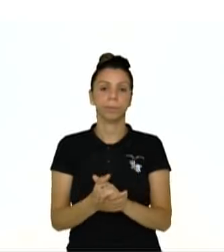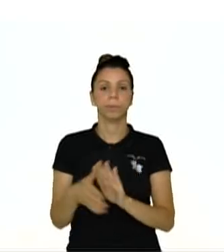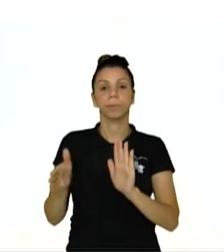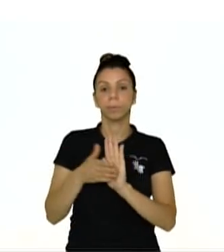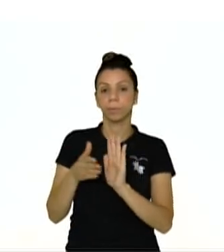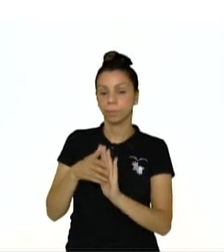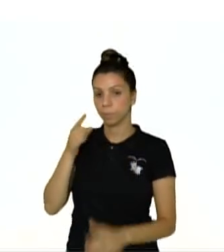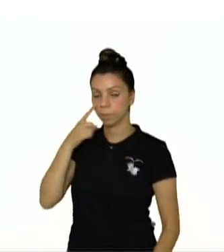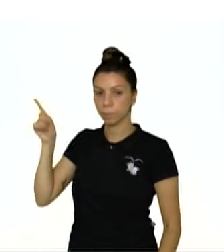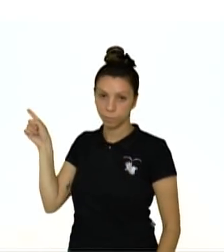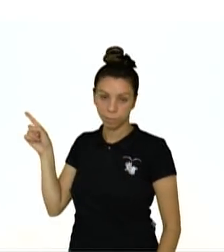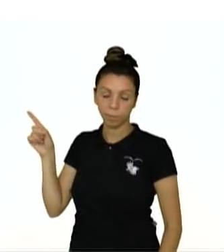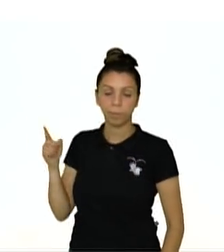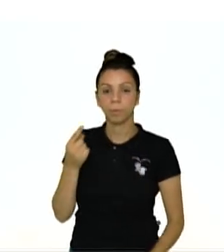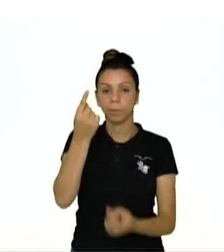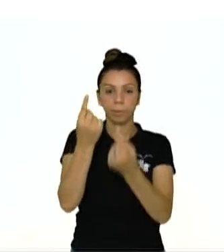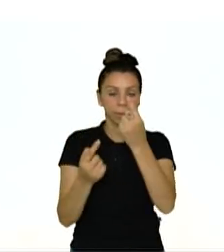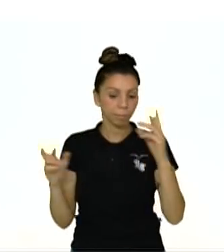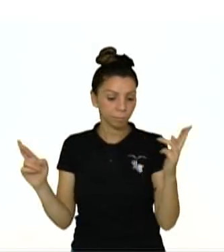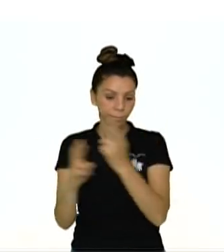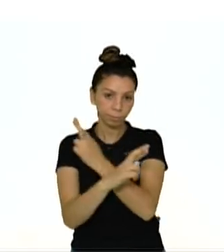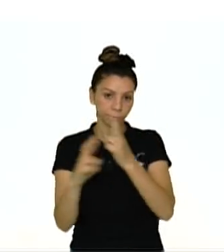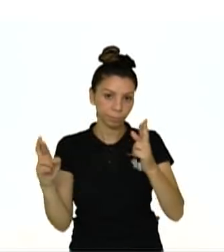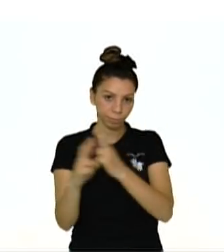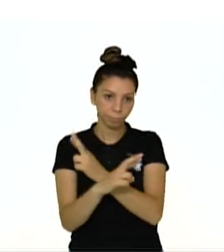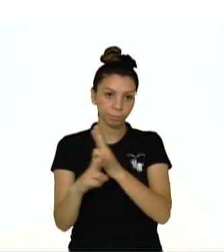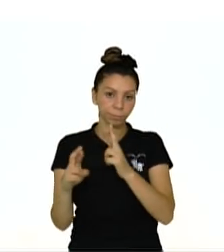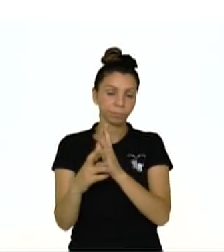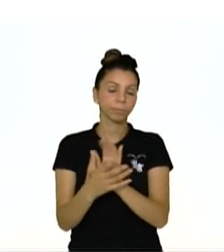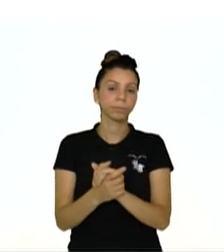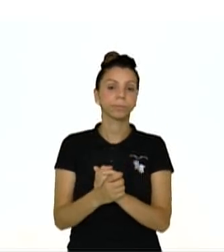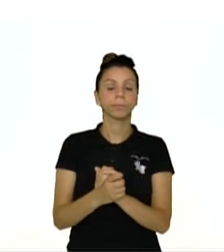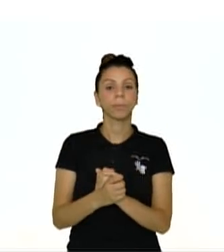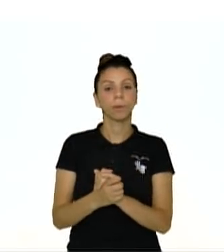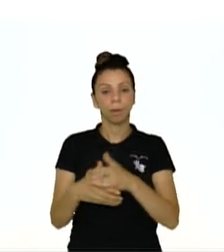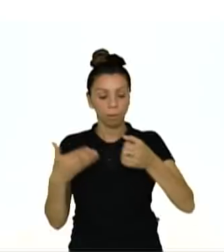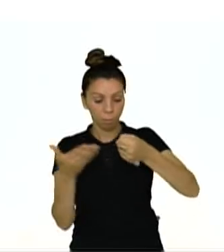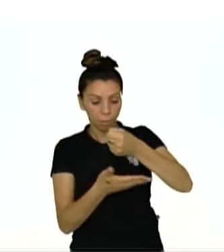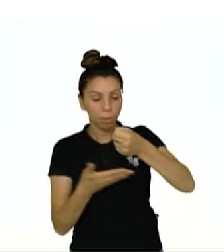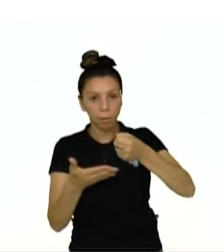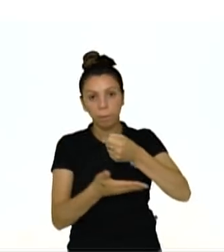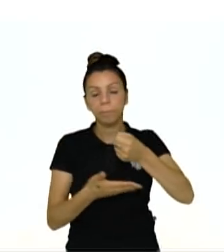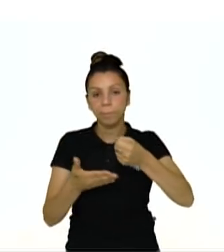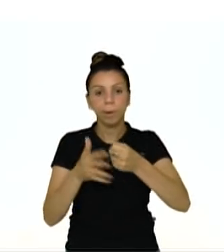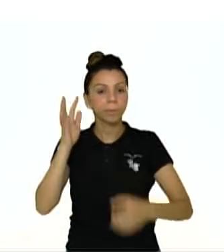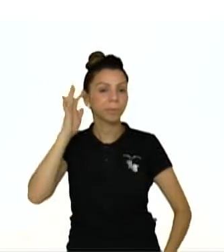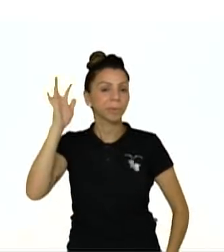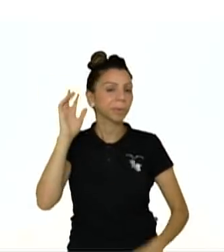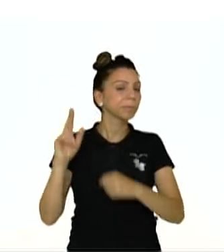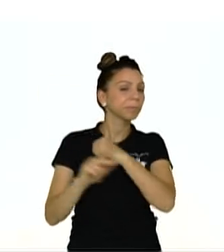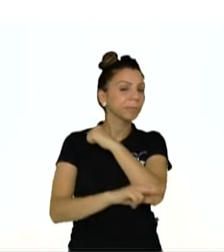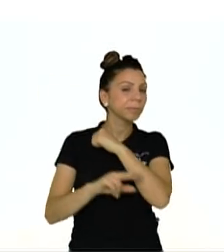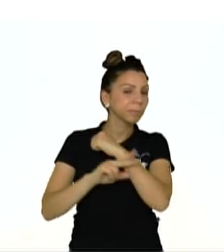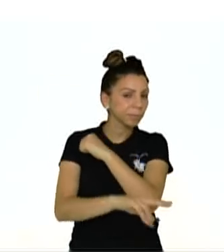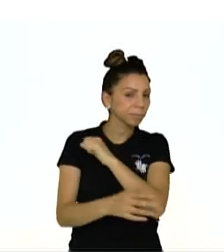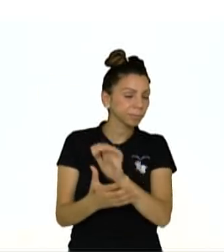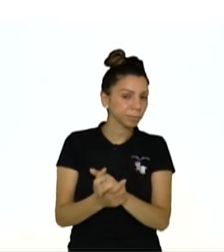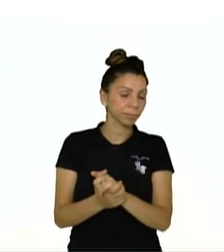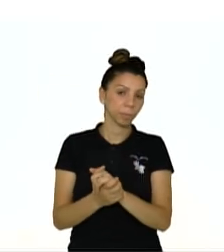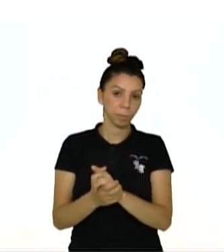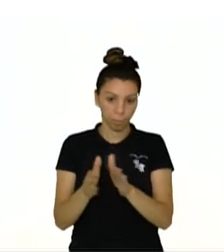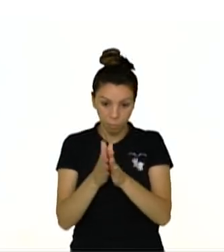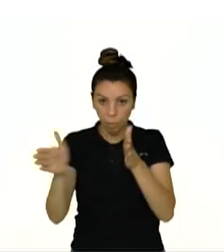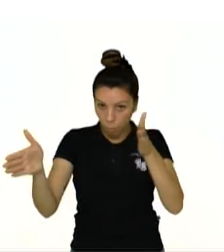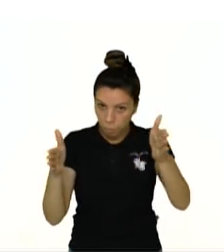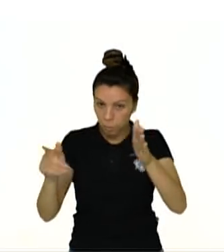opções abaixo aqui está relacionada a uma justificativa fundamentada em uma teoria racial daquele